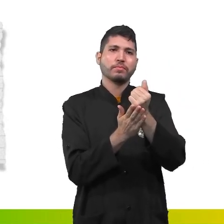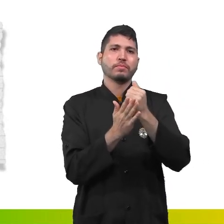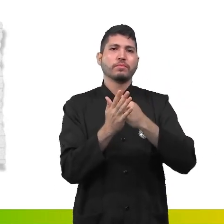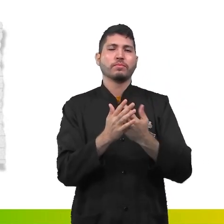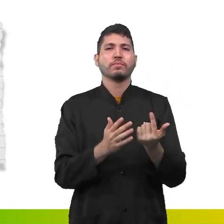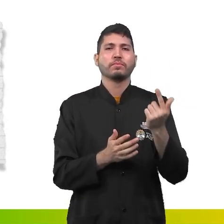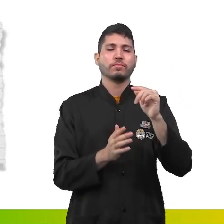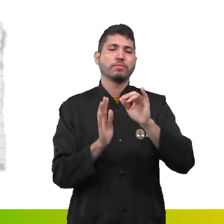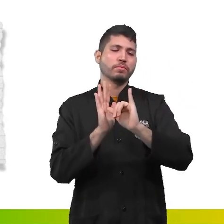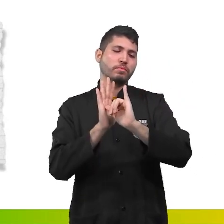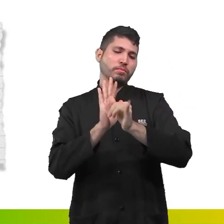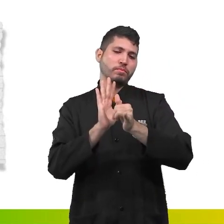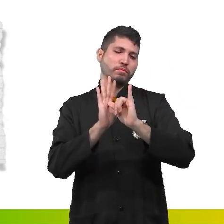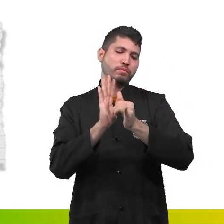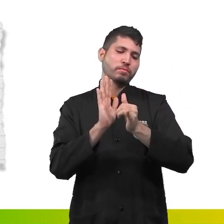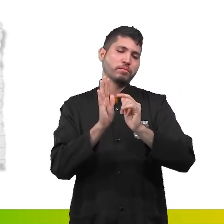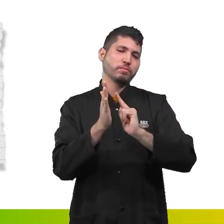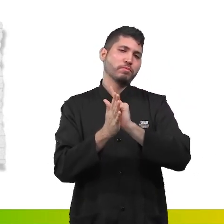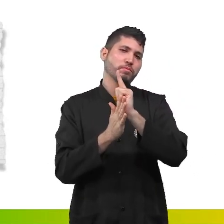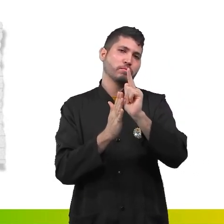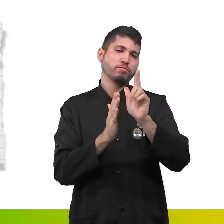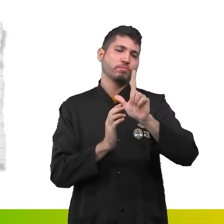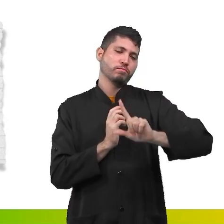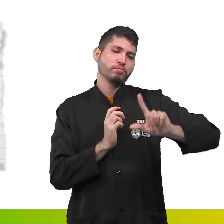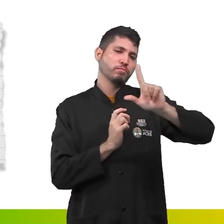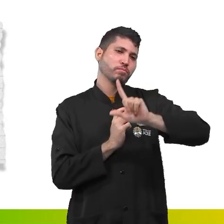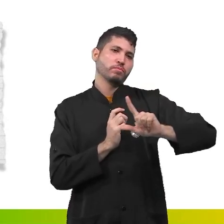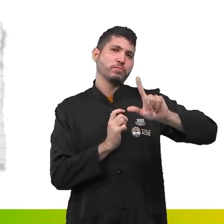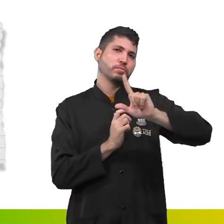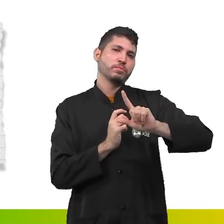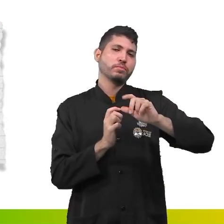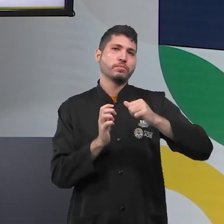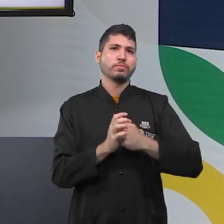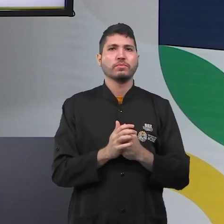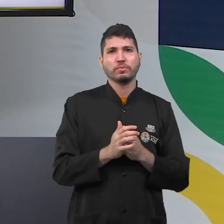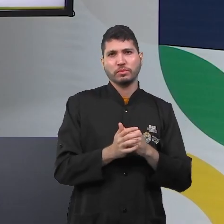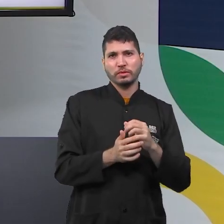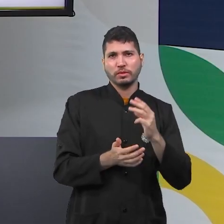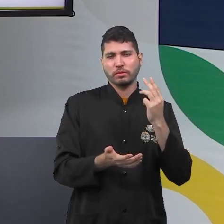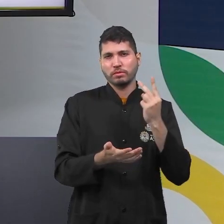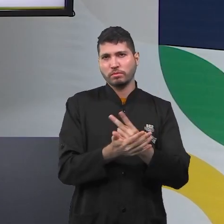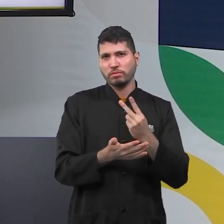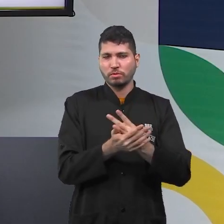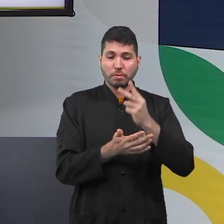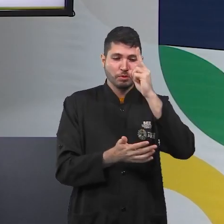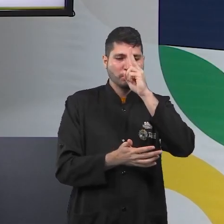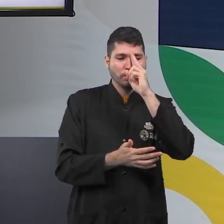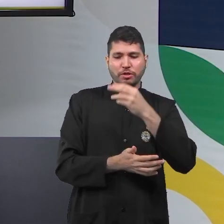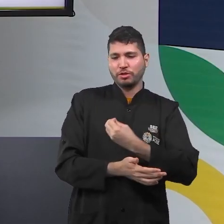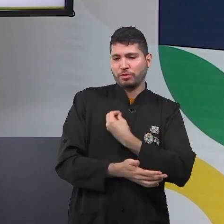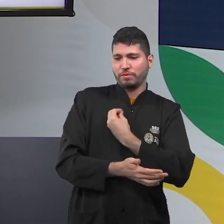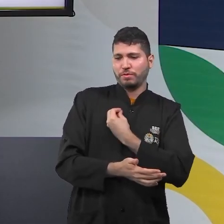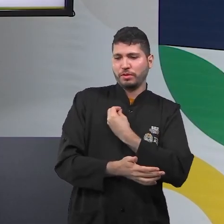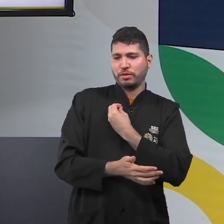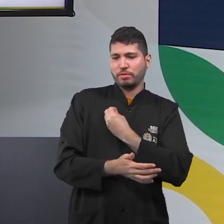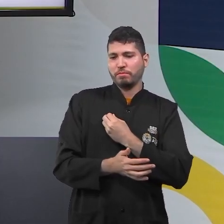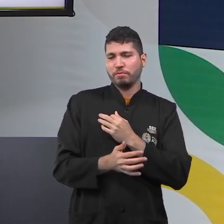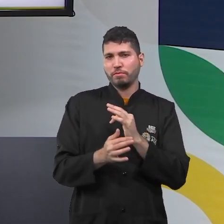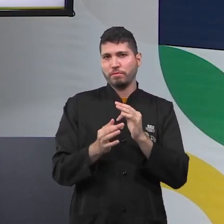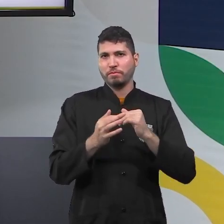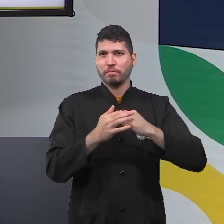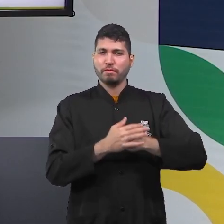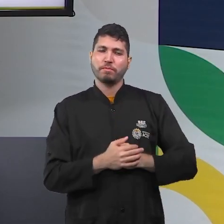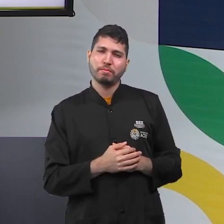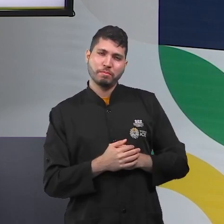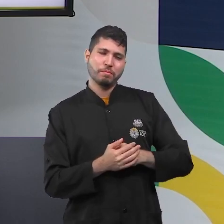que é um gênero literário, breve, que tem uma moraleja. Então, estos foram nuestro contenido,